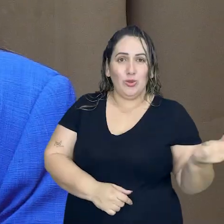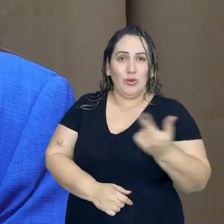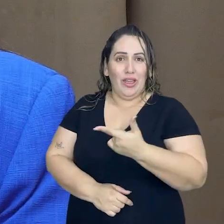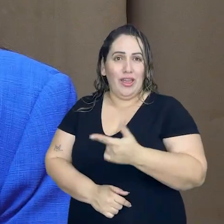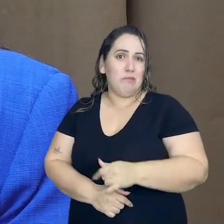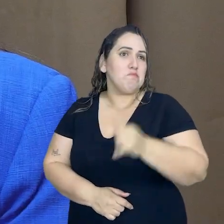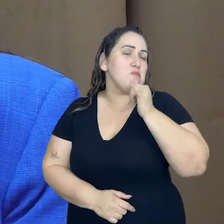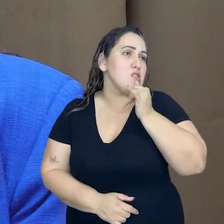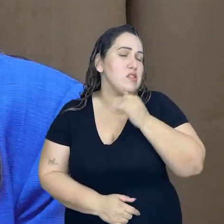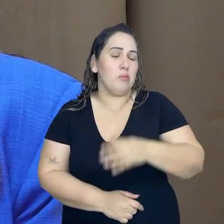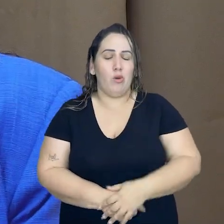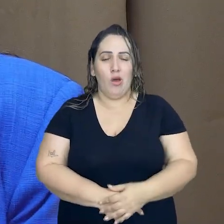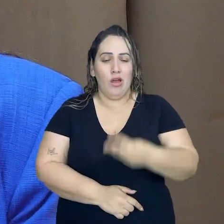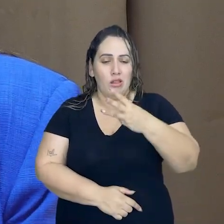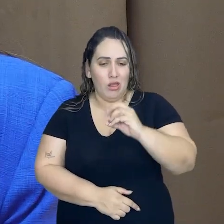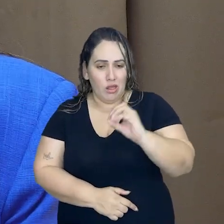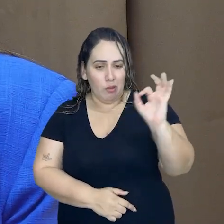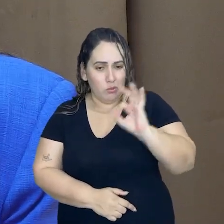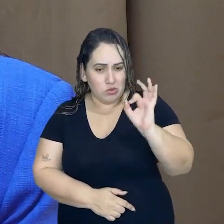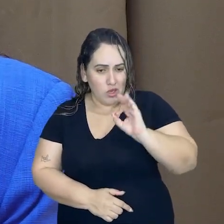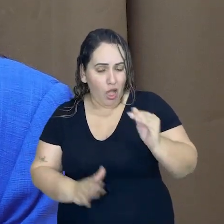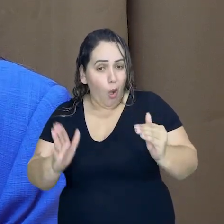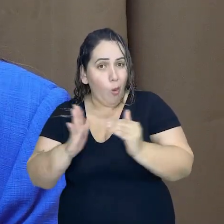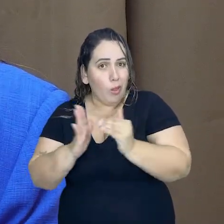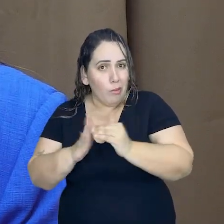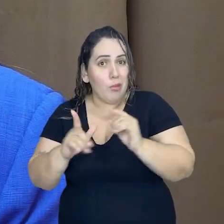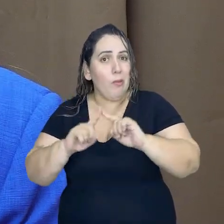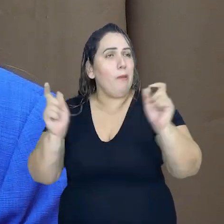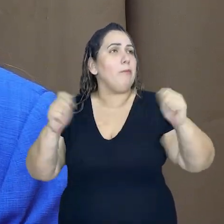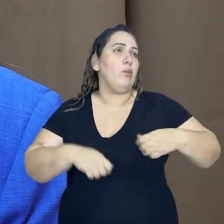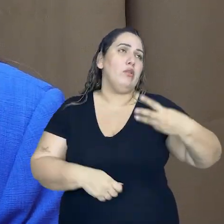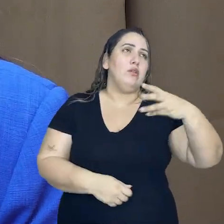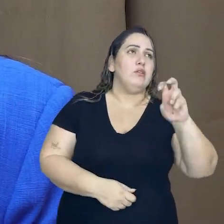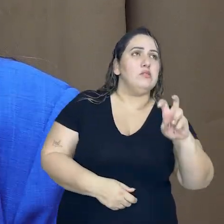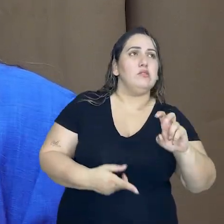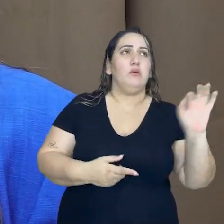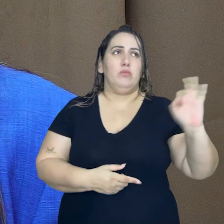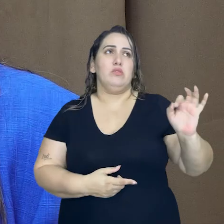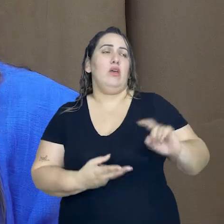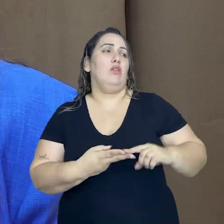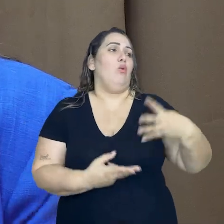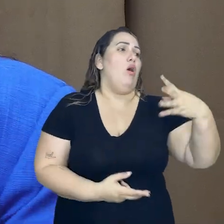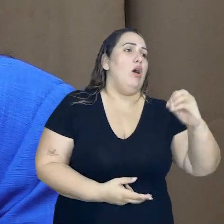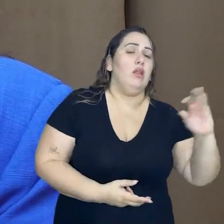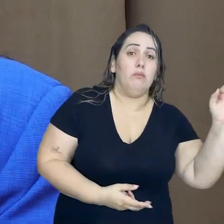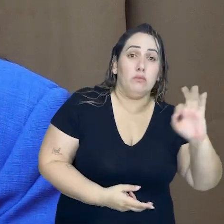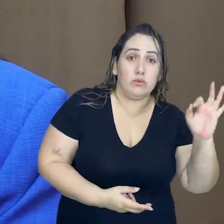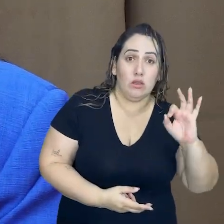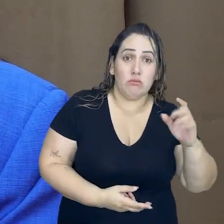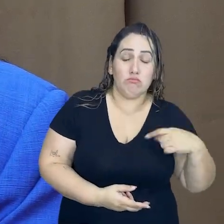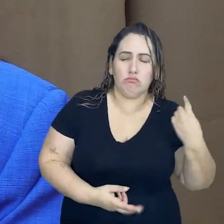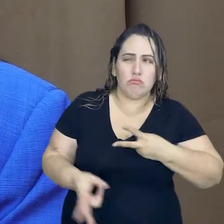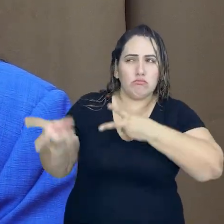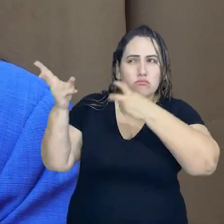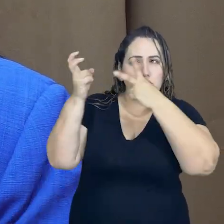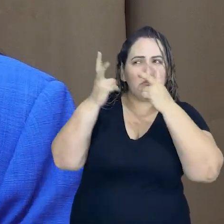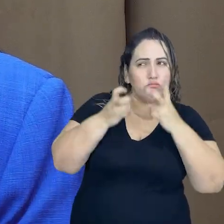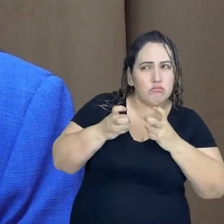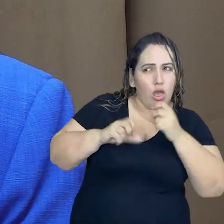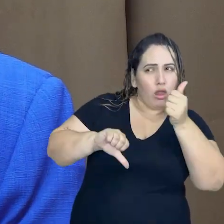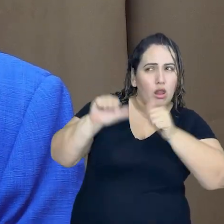40, esse percentual tem que ser observado também no repasse desse dinheiro. E aí eles fazem isso